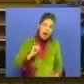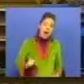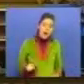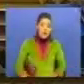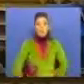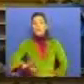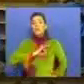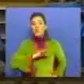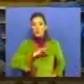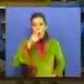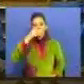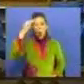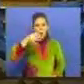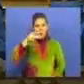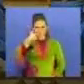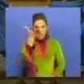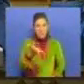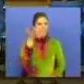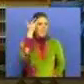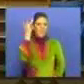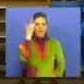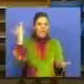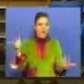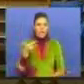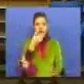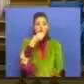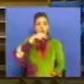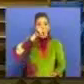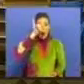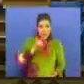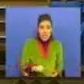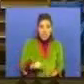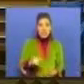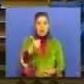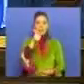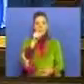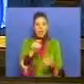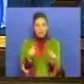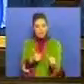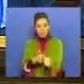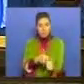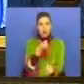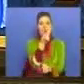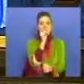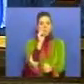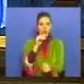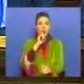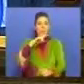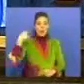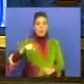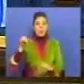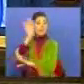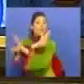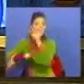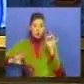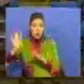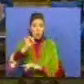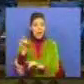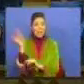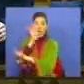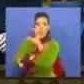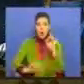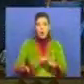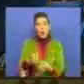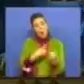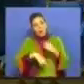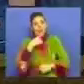O senhor é um homem fácil, porque Tony Blair, que é um agente de George Bush, pode ser Presidente da Europa. Ele é europeu, ou